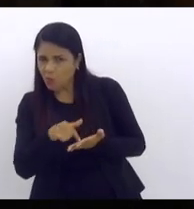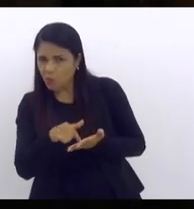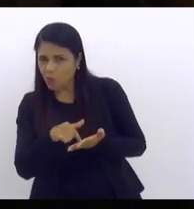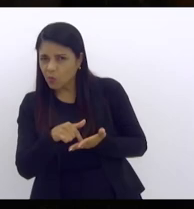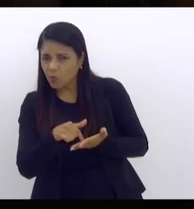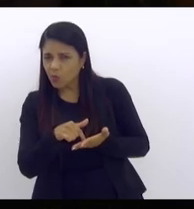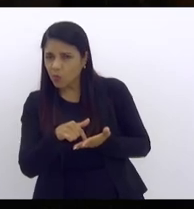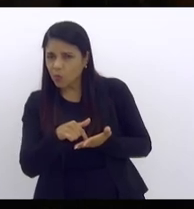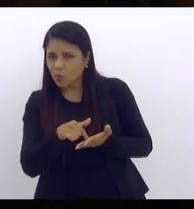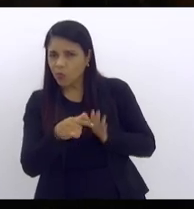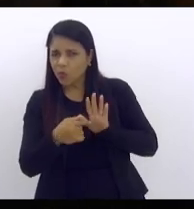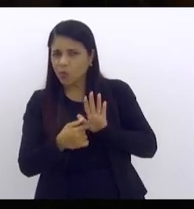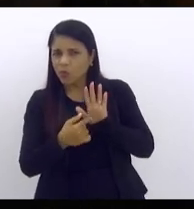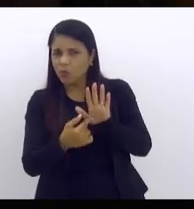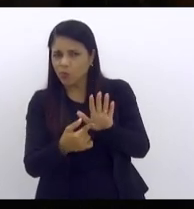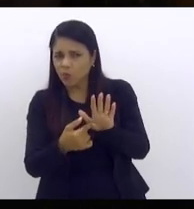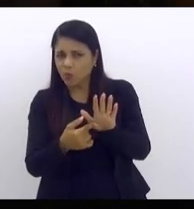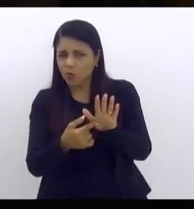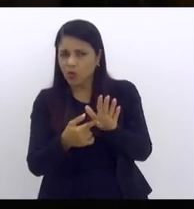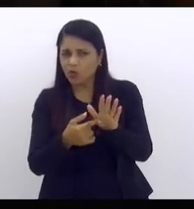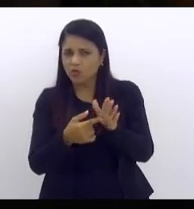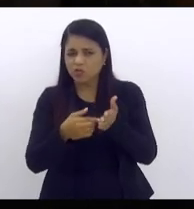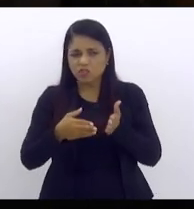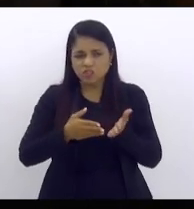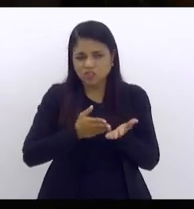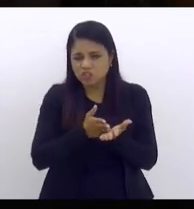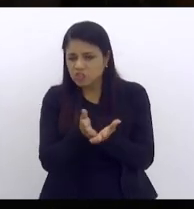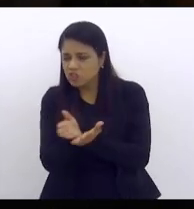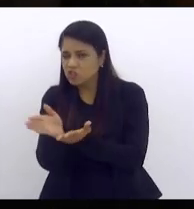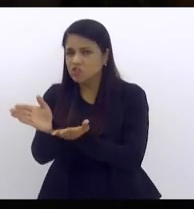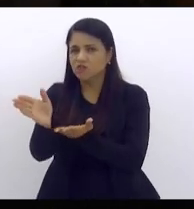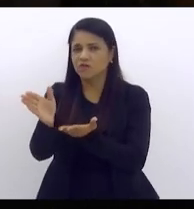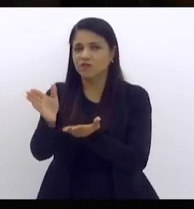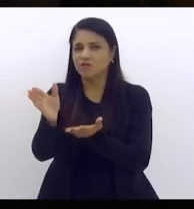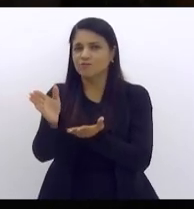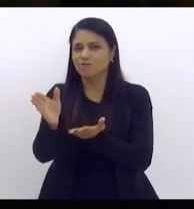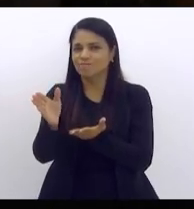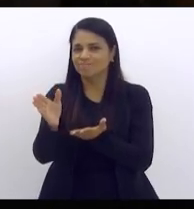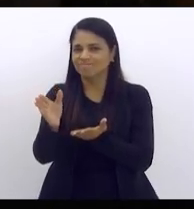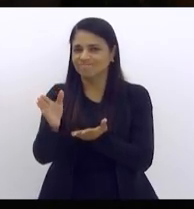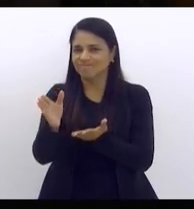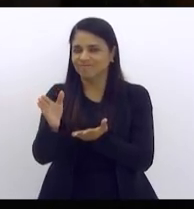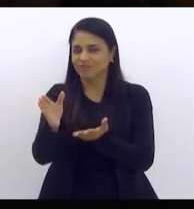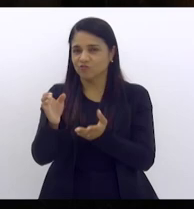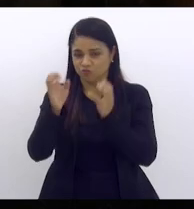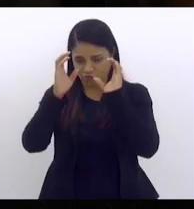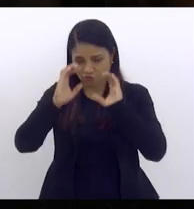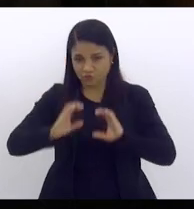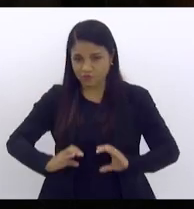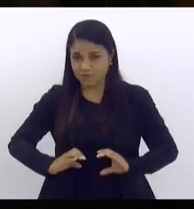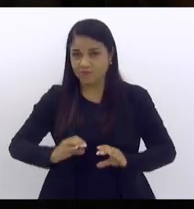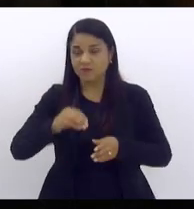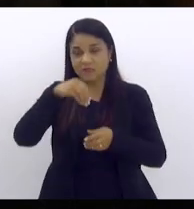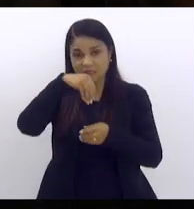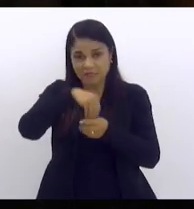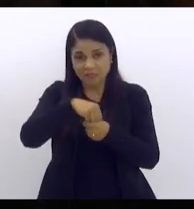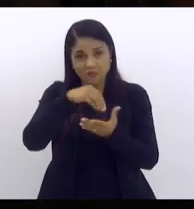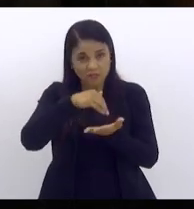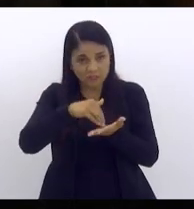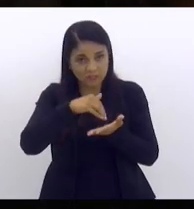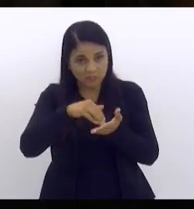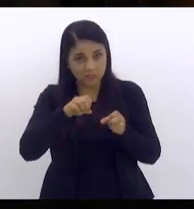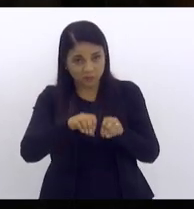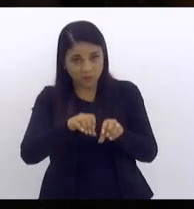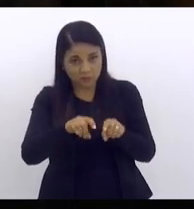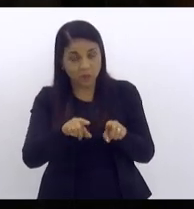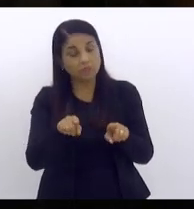indício de desvio de conduta na Secretaria de Educação? Afirmo que também. Li